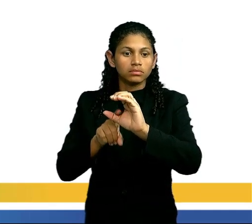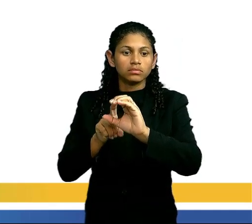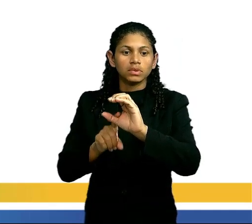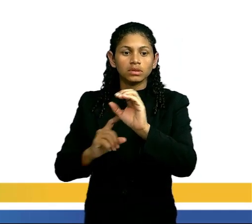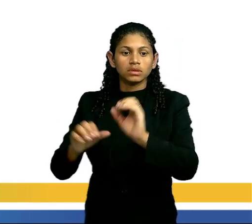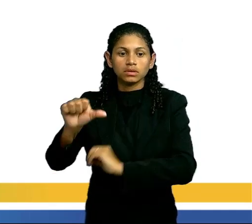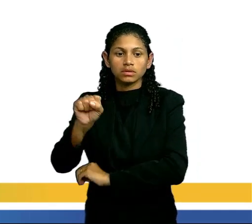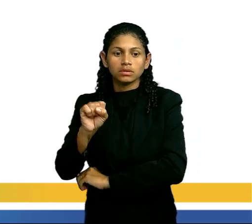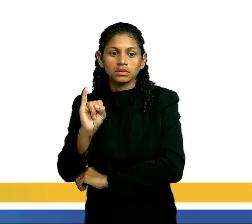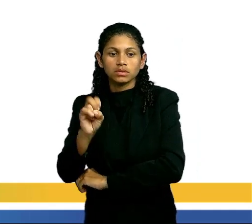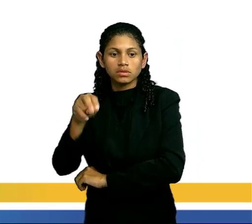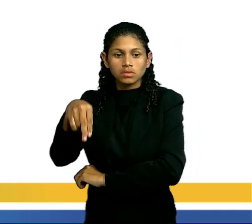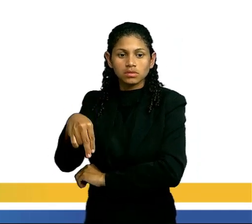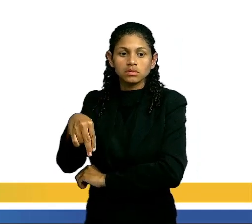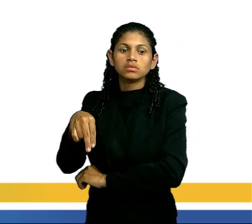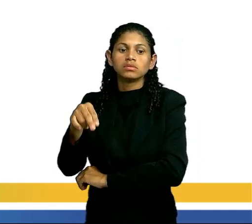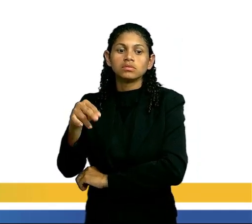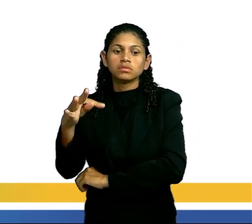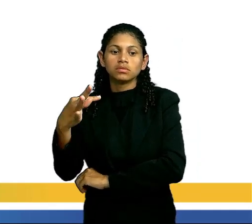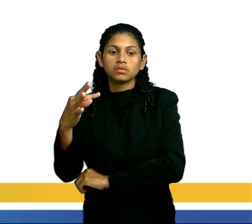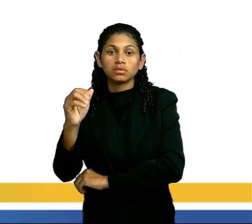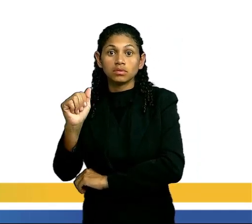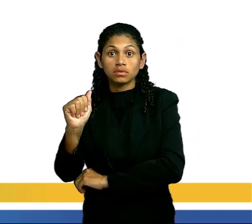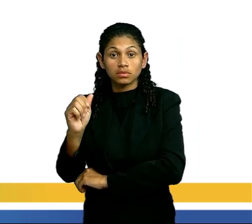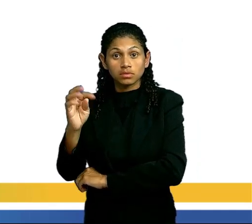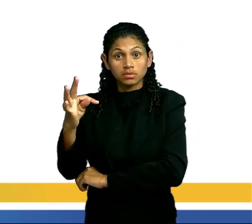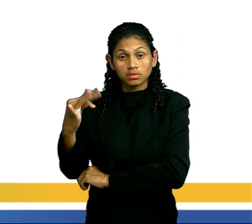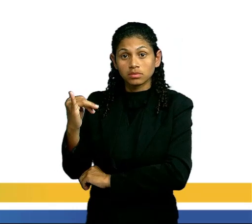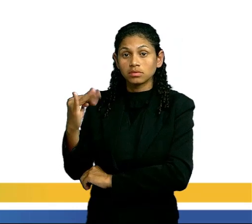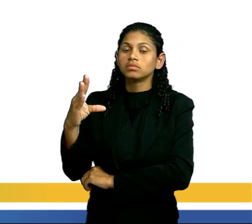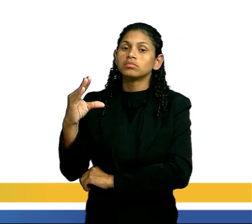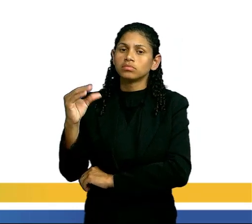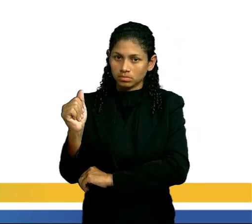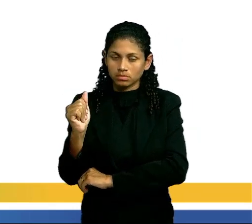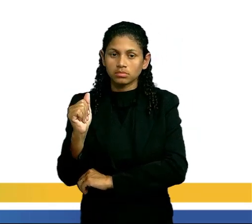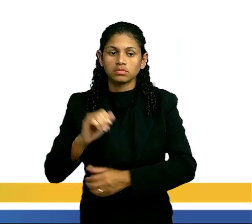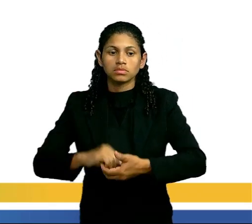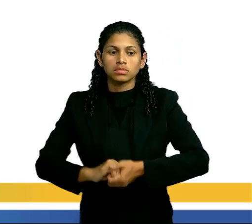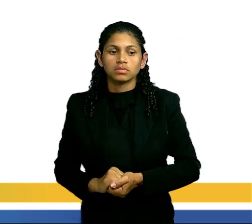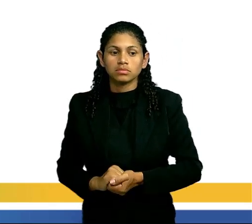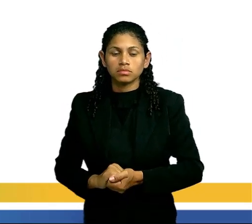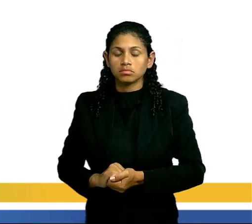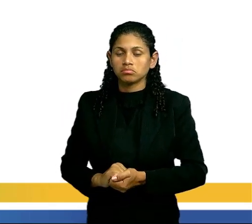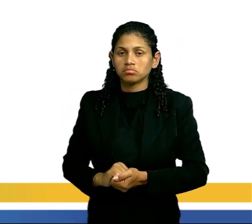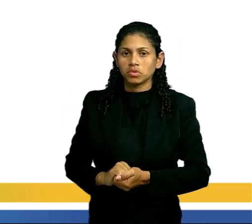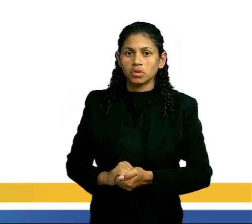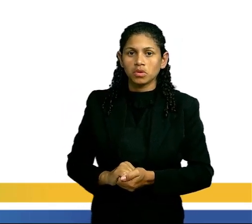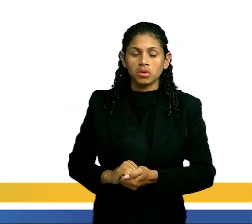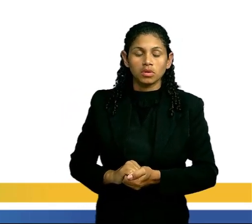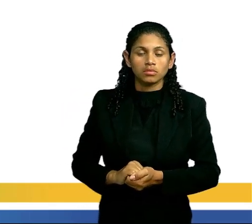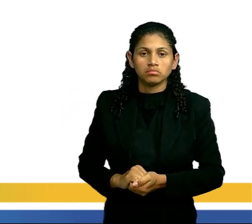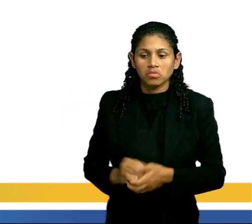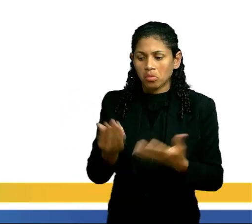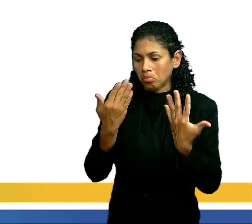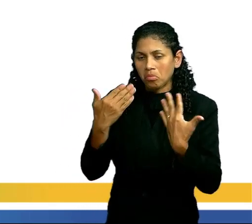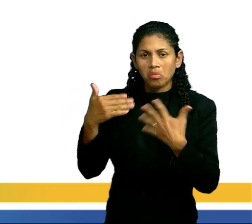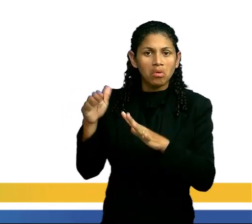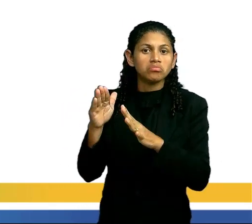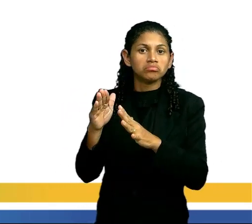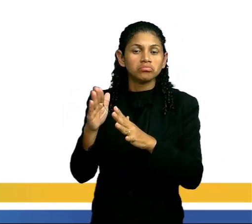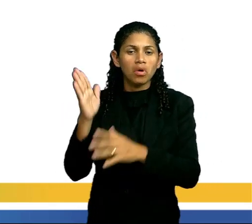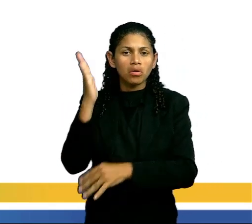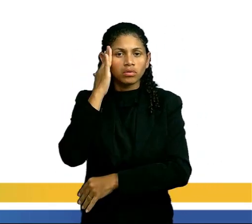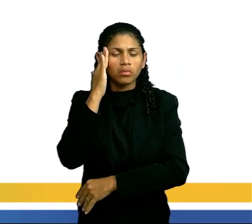complemento verbal, não é? Deixando de saber. Saber o quê? Se vou morrer de sede. Então, complementa